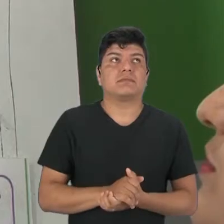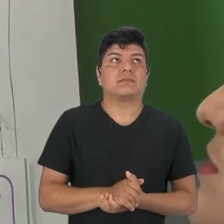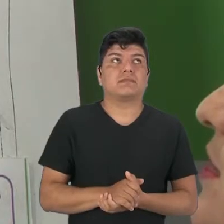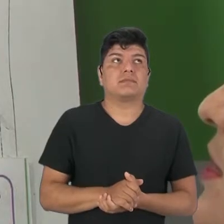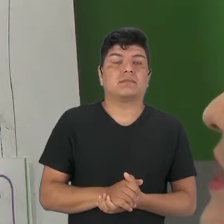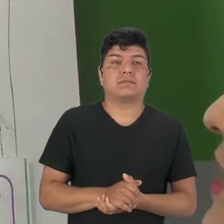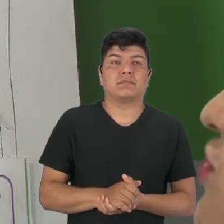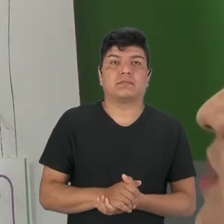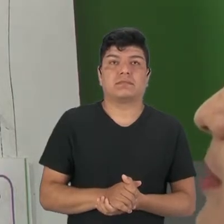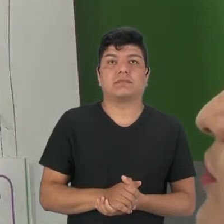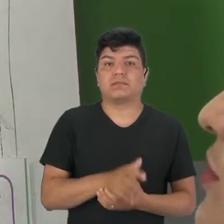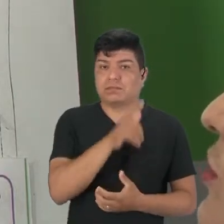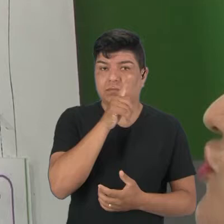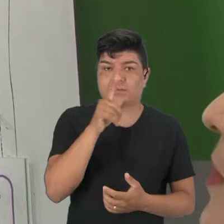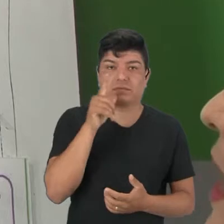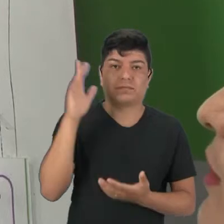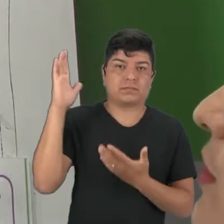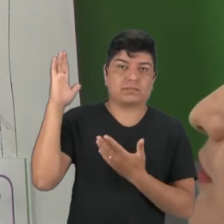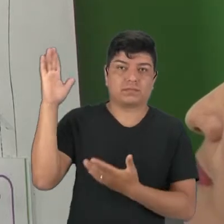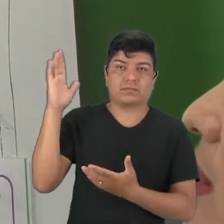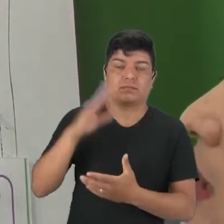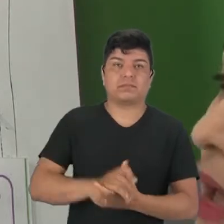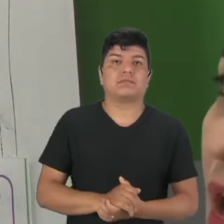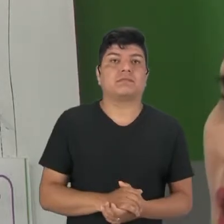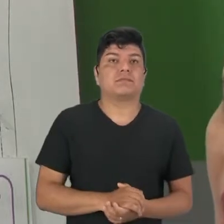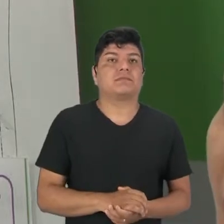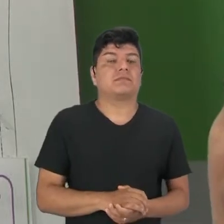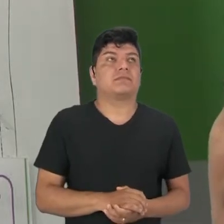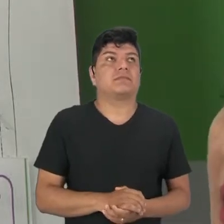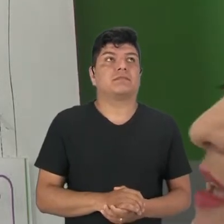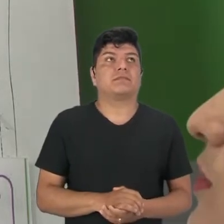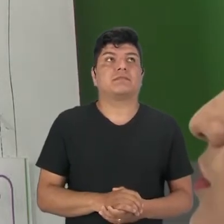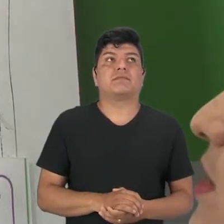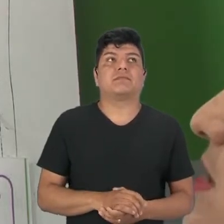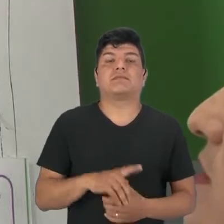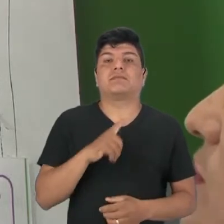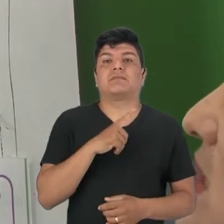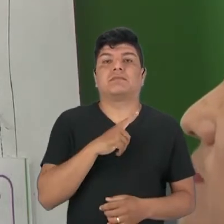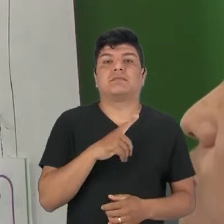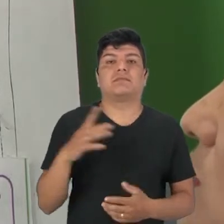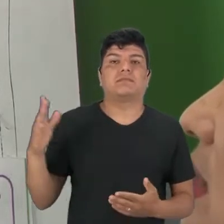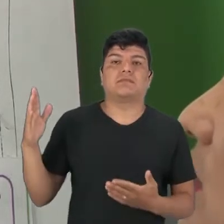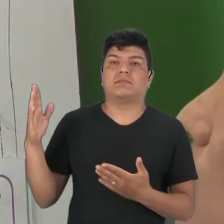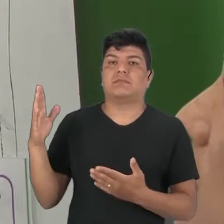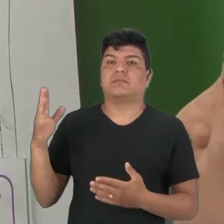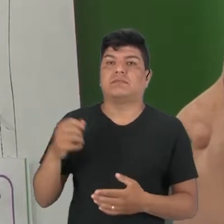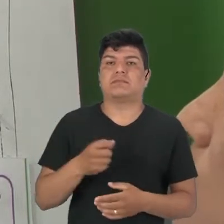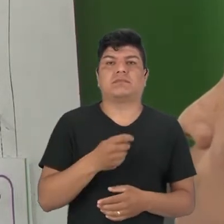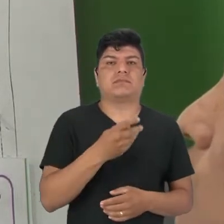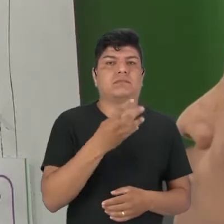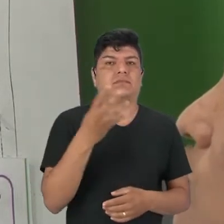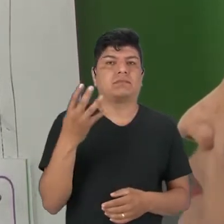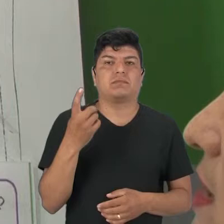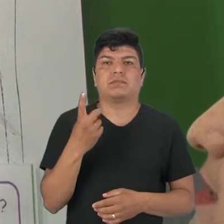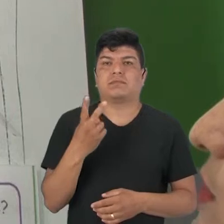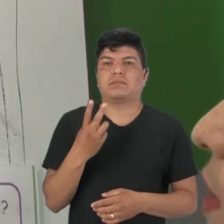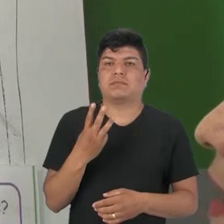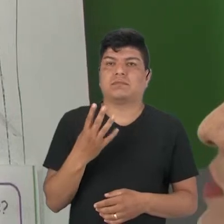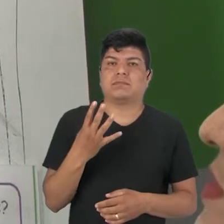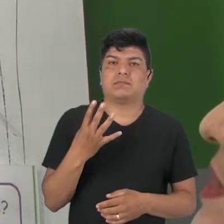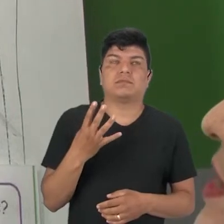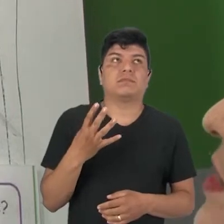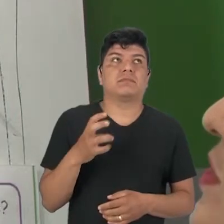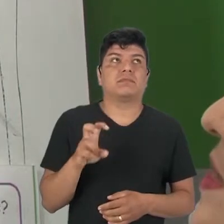de salgados, tá? A gente trabalhou na última aula, ó. Aí tem aqui, ó, se você for contar aqui comigo, 1, 2,